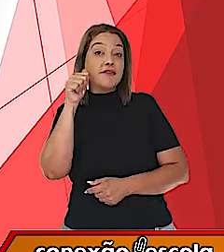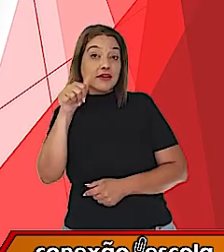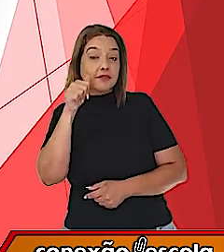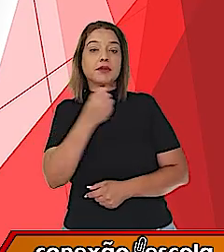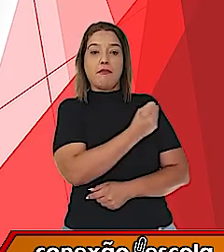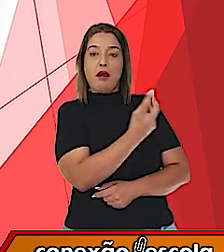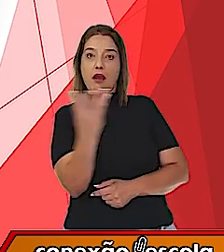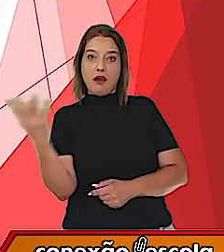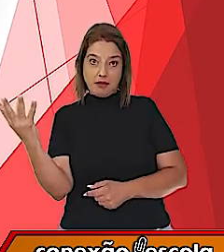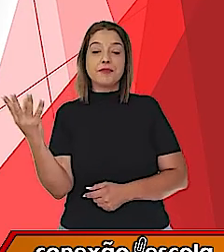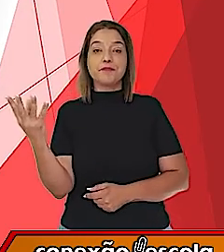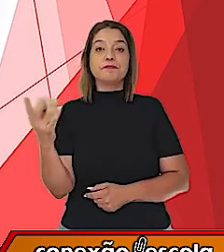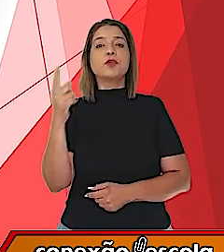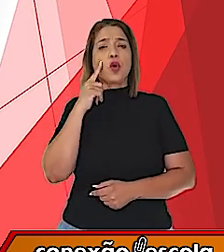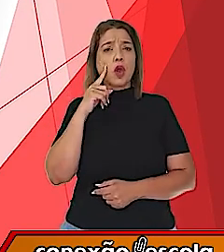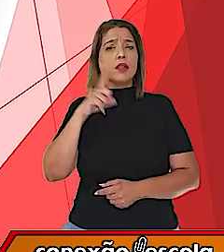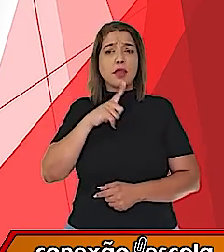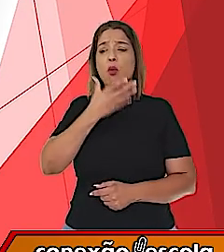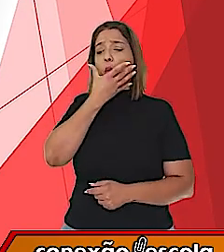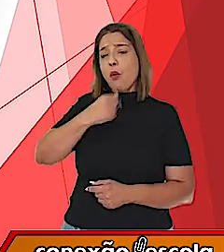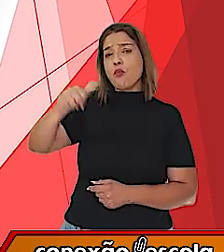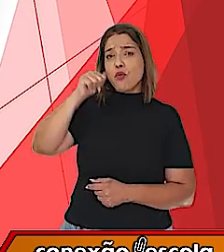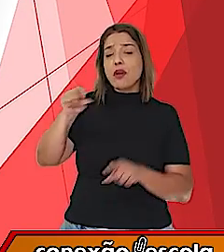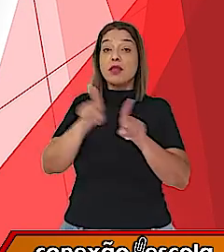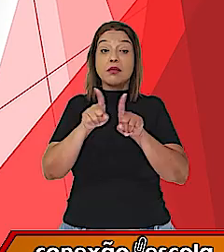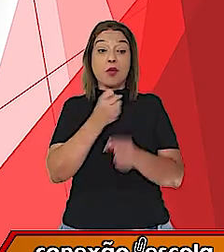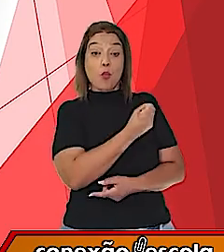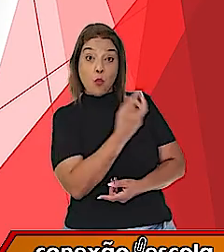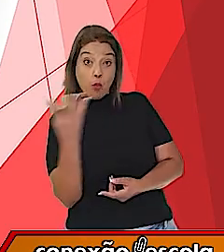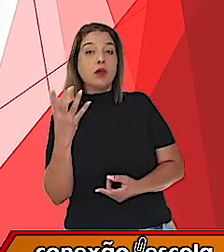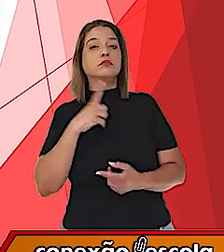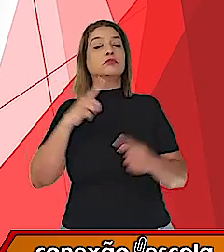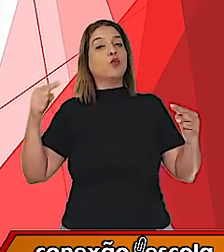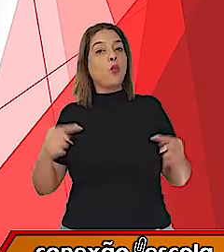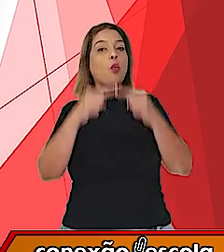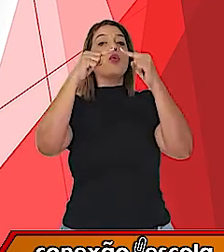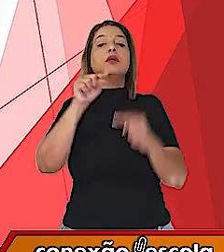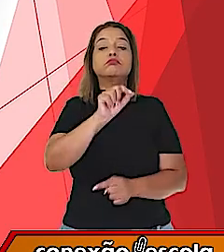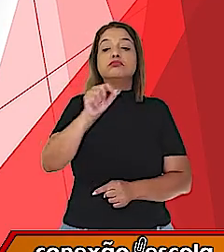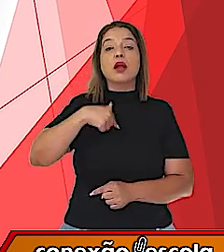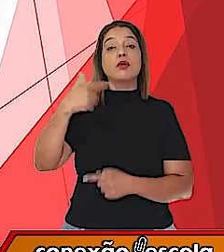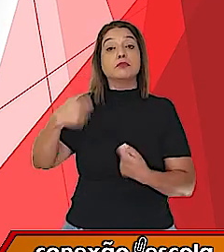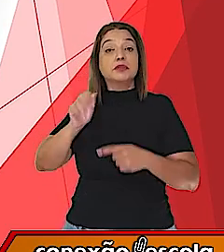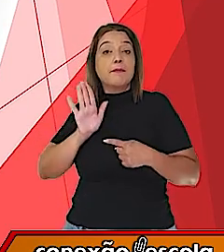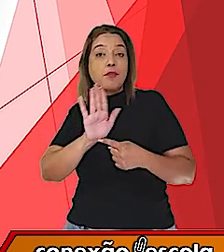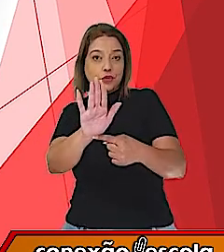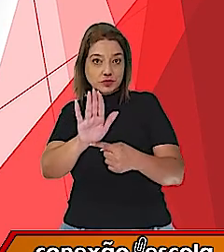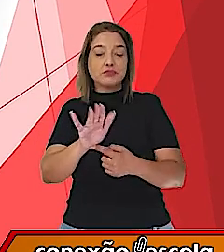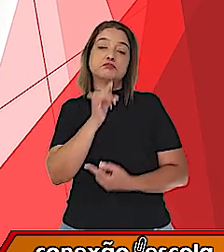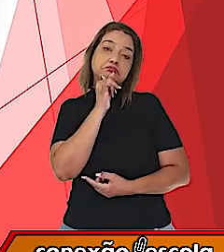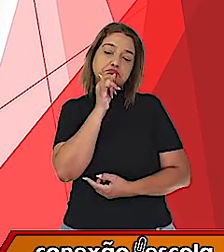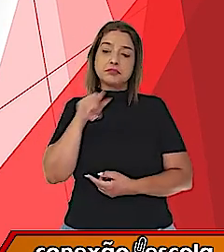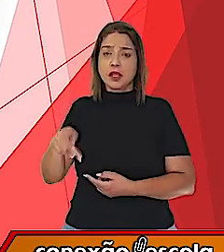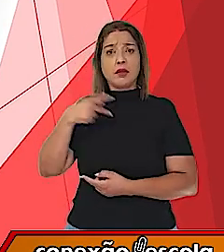plural. O gênero e o número do pronome irão concordar com o objeto. Por exemplo,